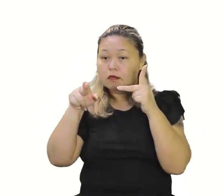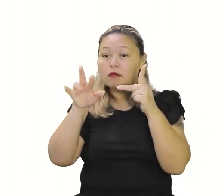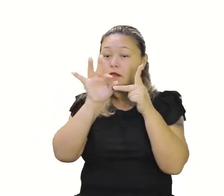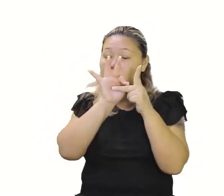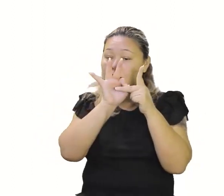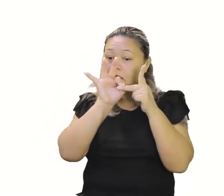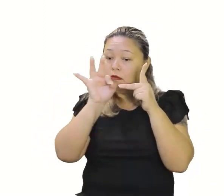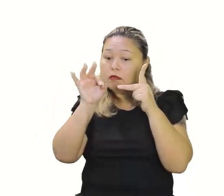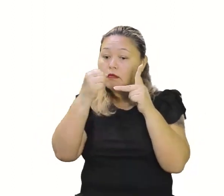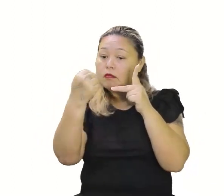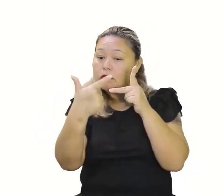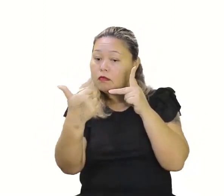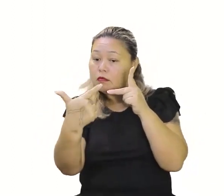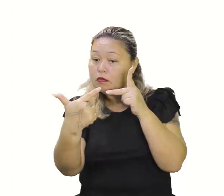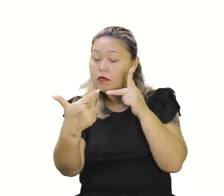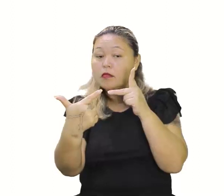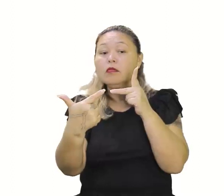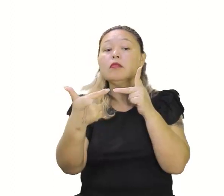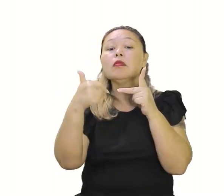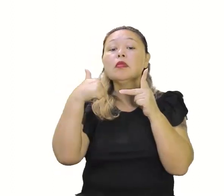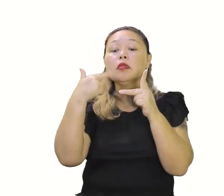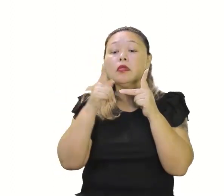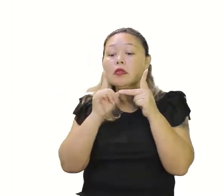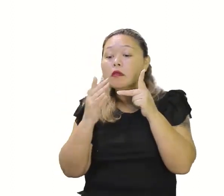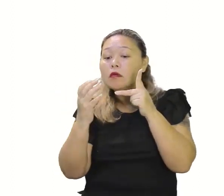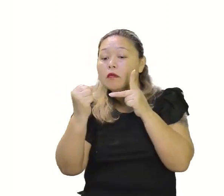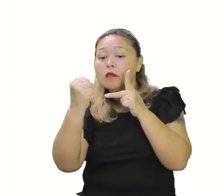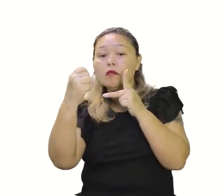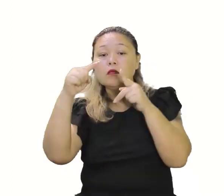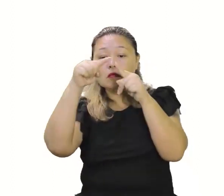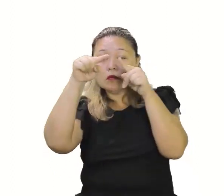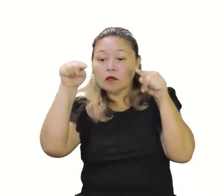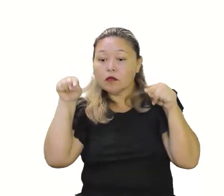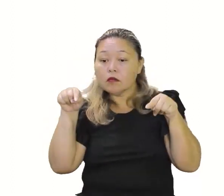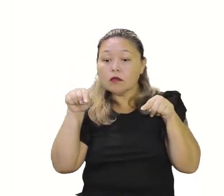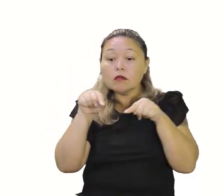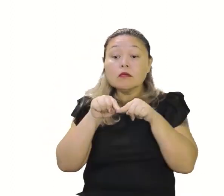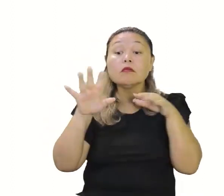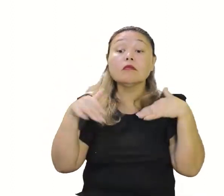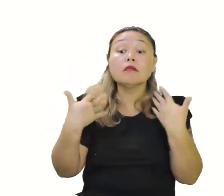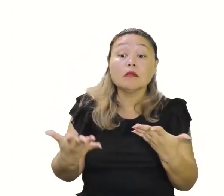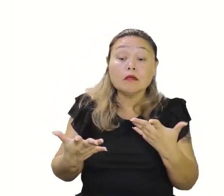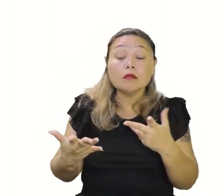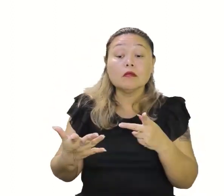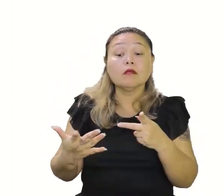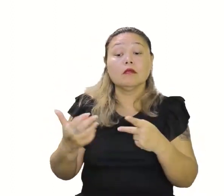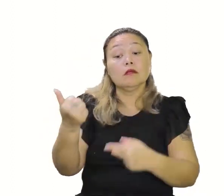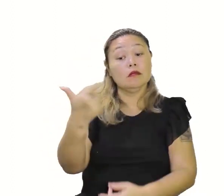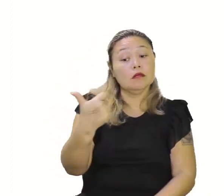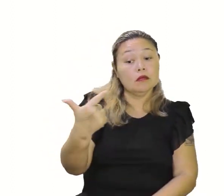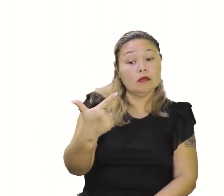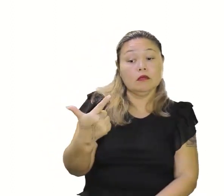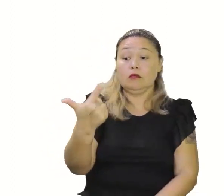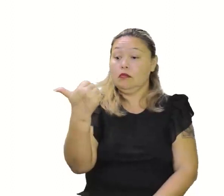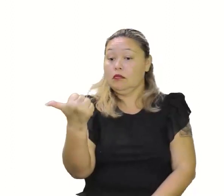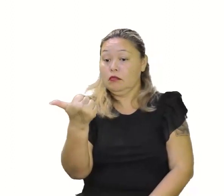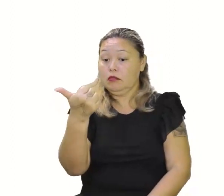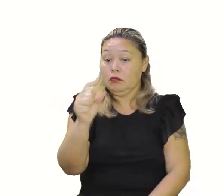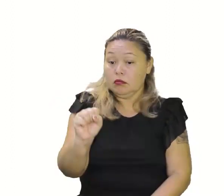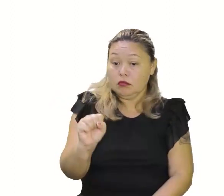12 centímetros. O perímetro desse triângulo é 12,